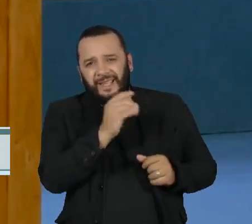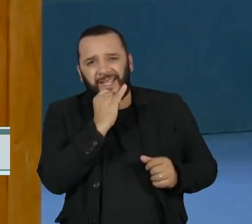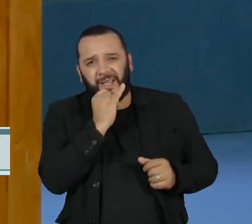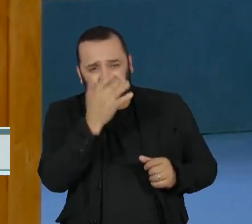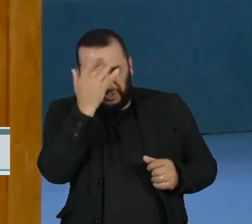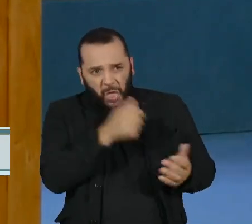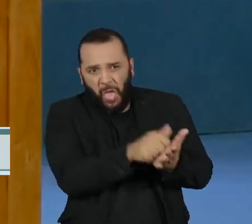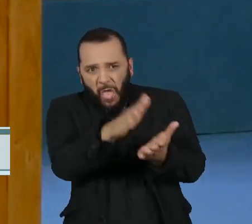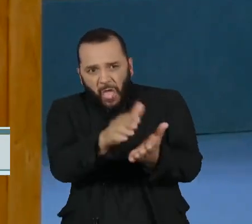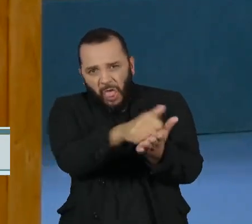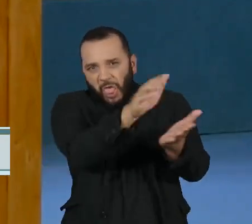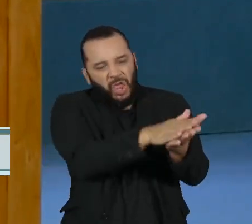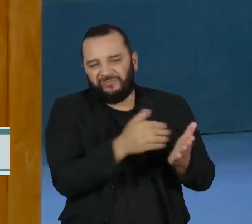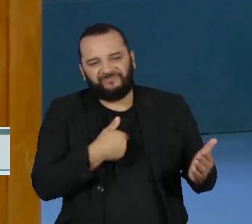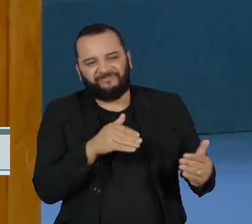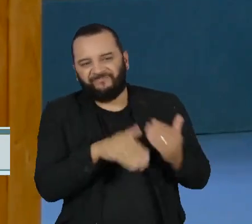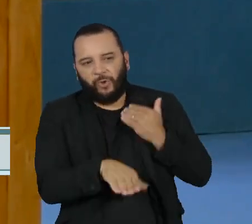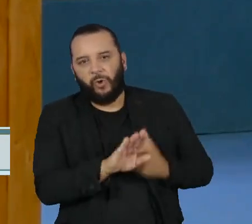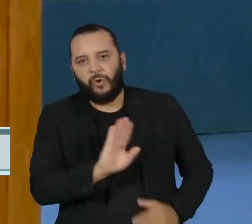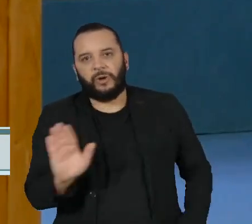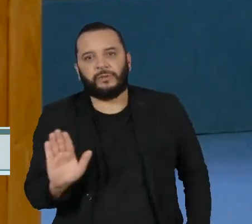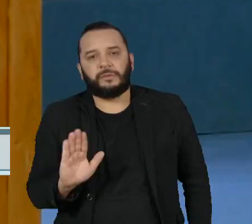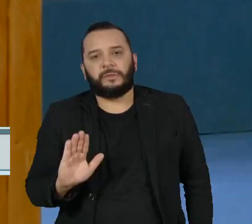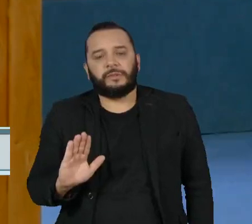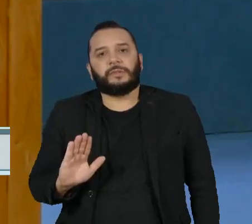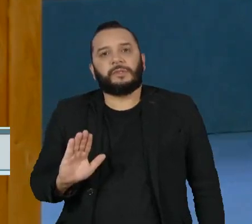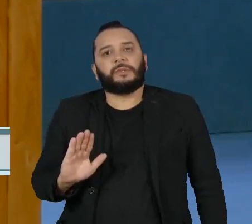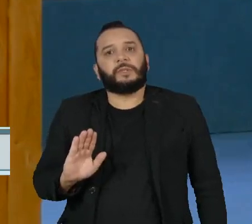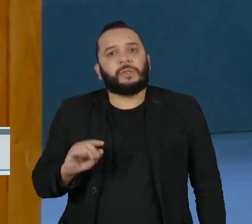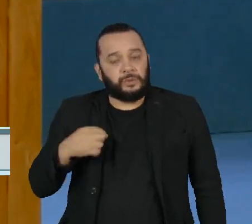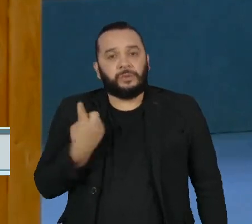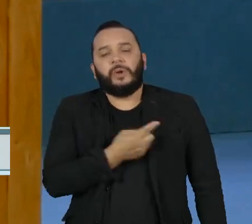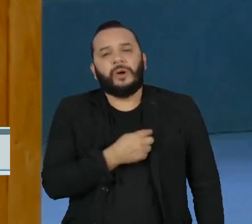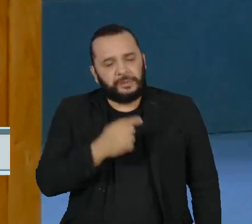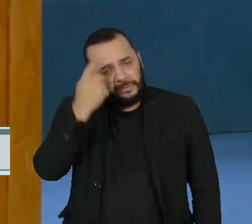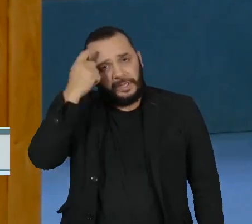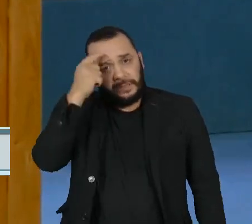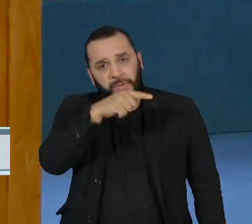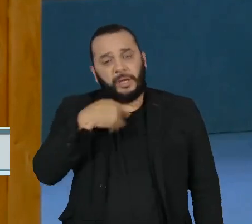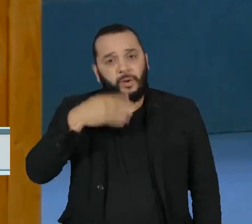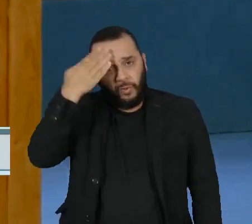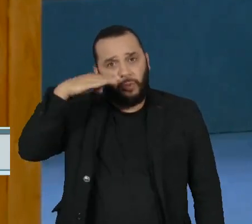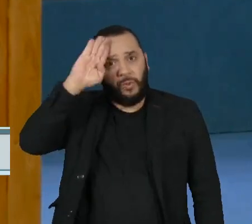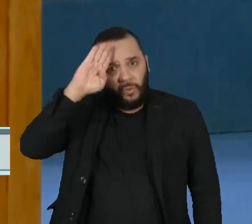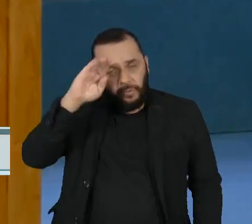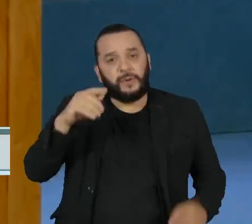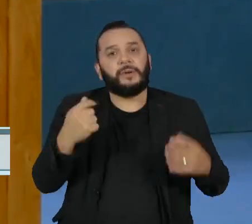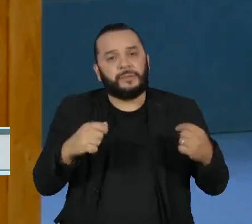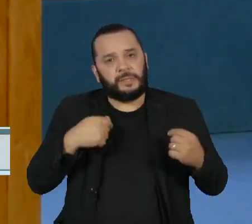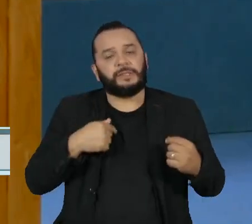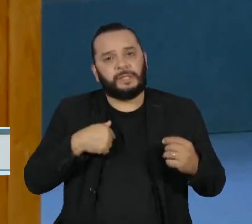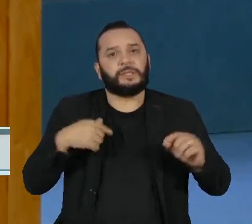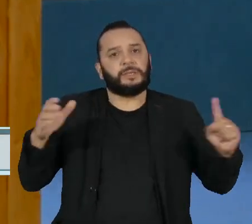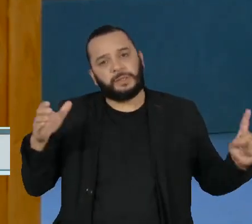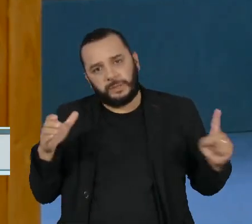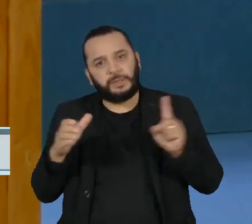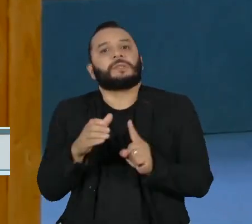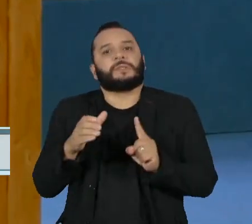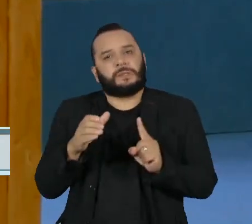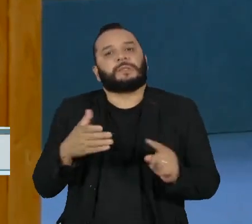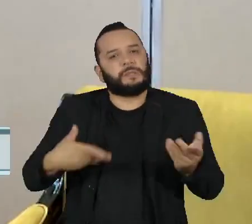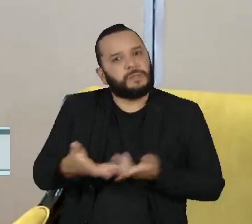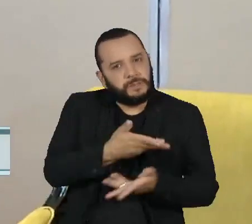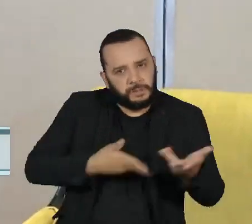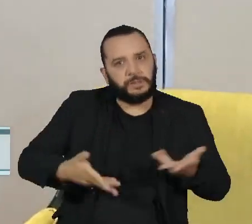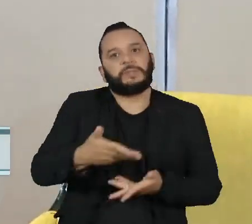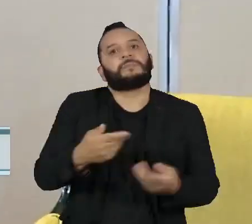unilateral. Rechaçamos a inclusão de Cuba na lista de estados patrocinadores de